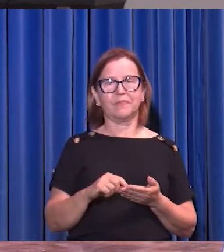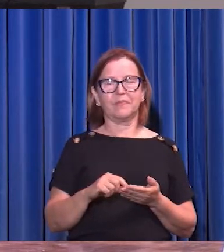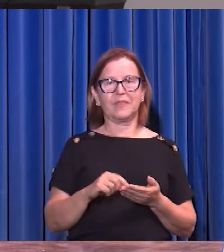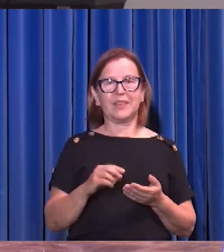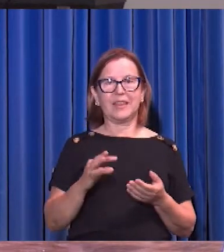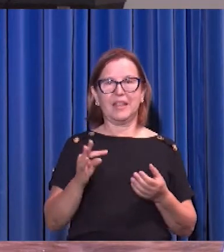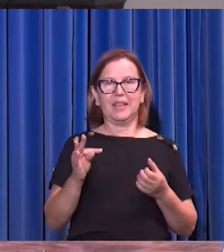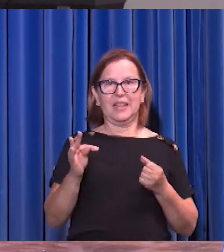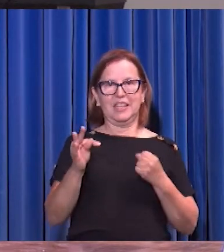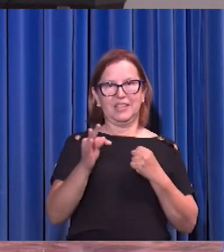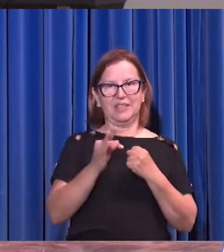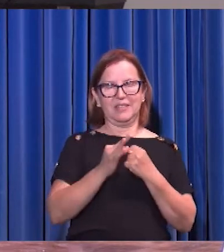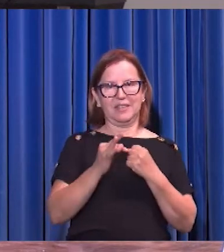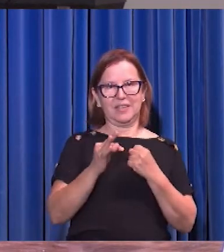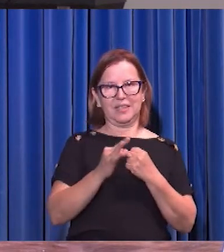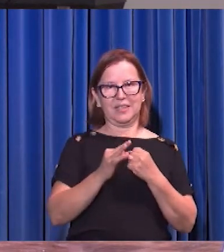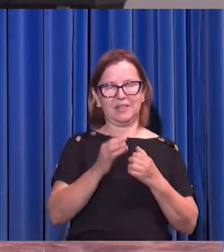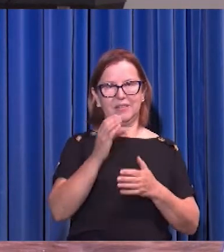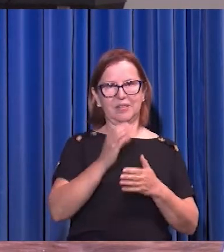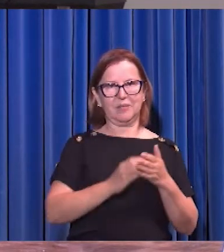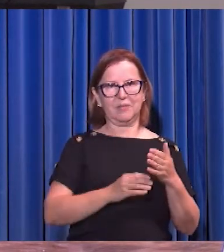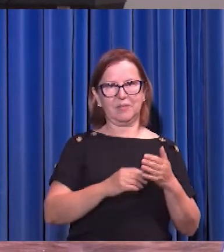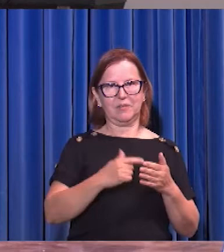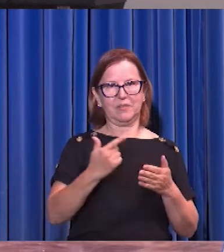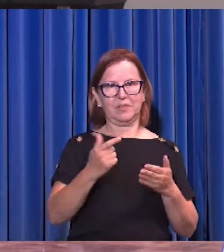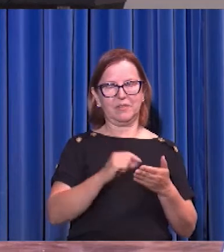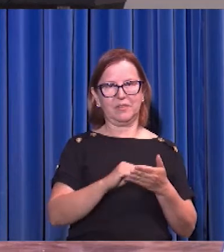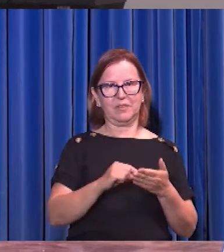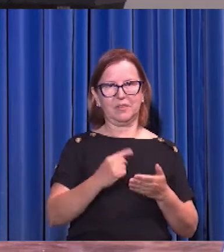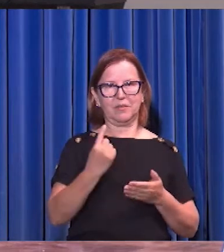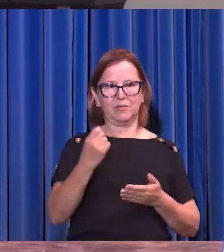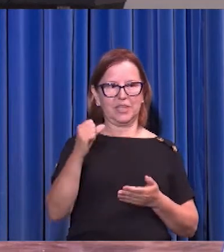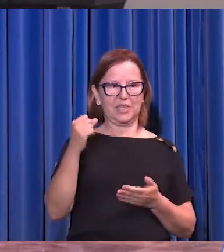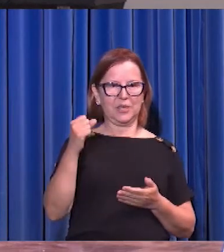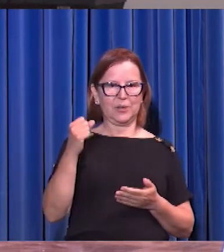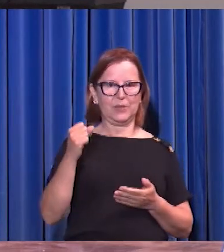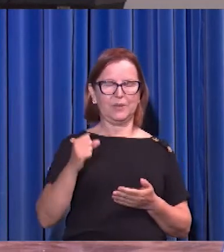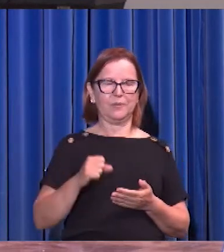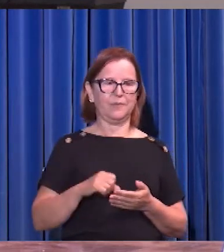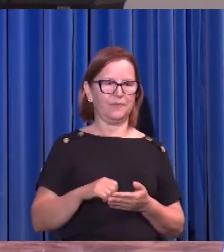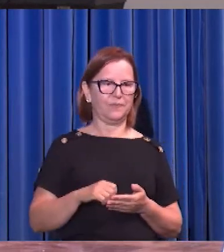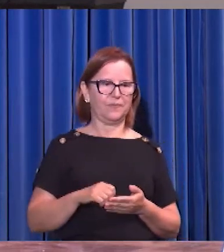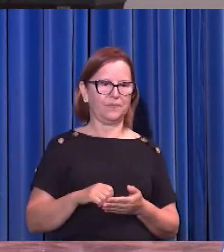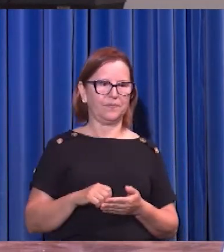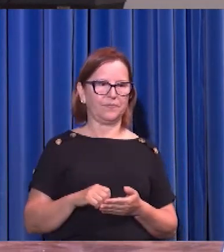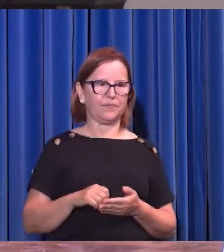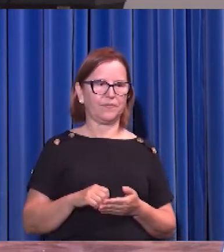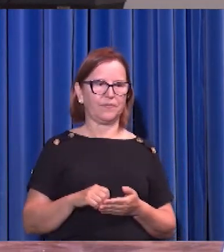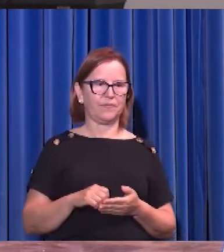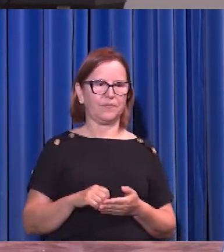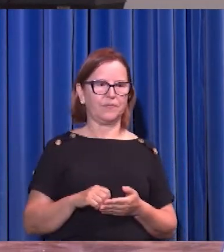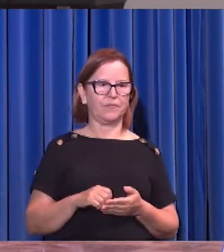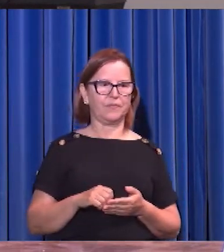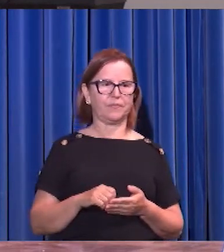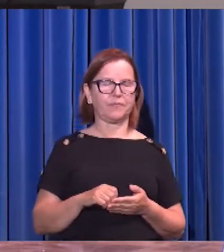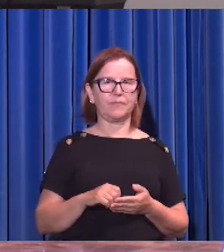Tiago, no capítulo 2, versículo 18. Tiago 2,18.